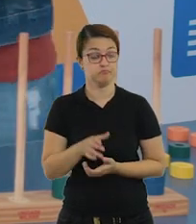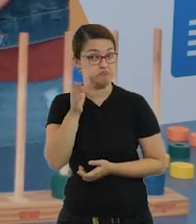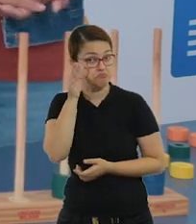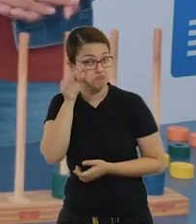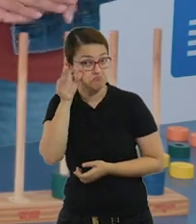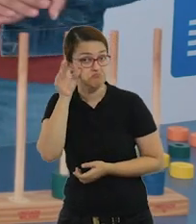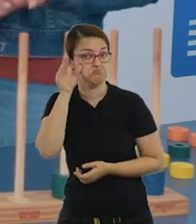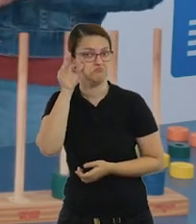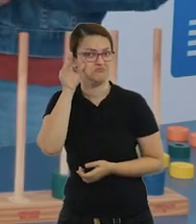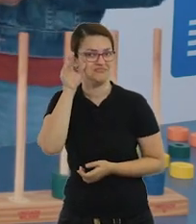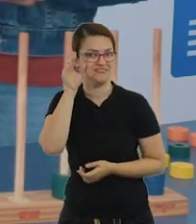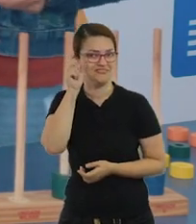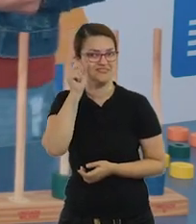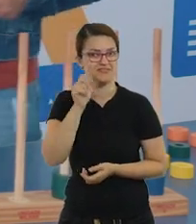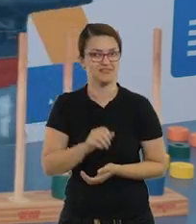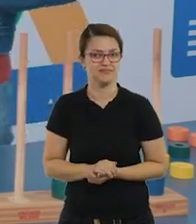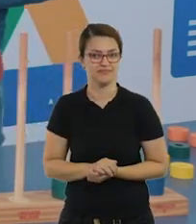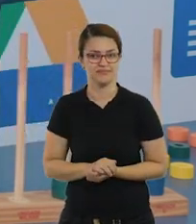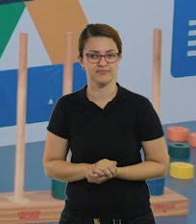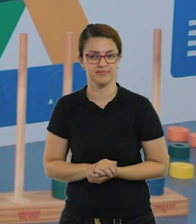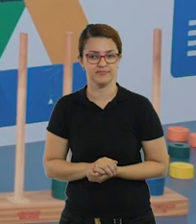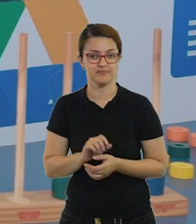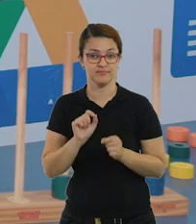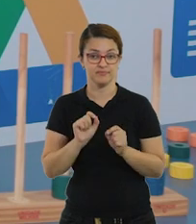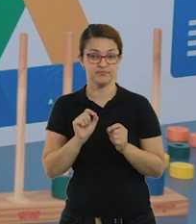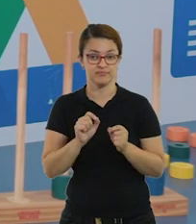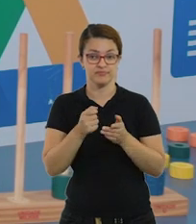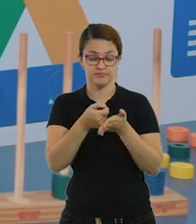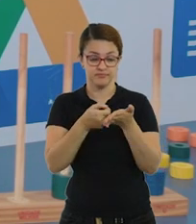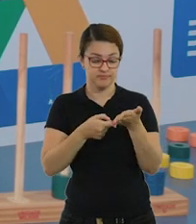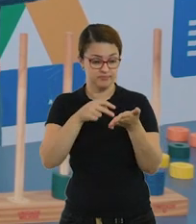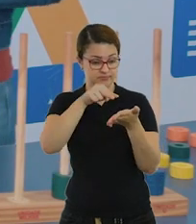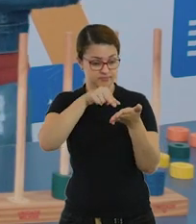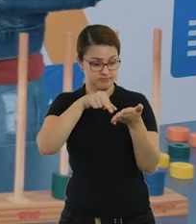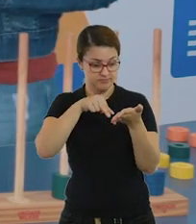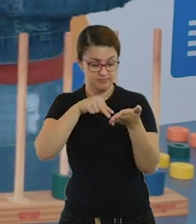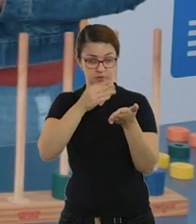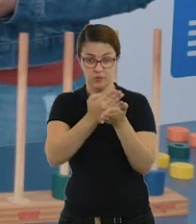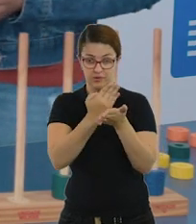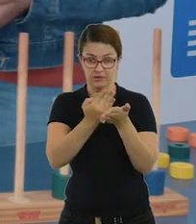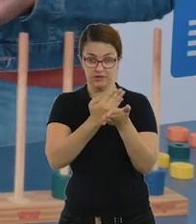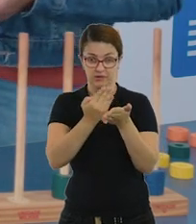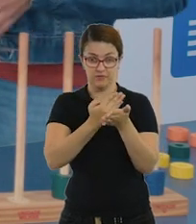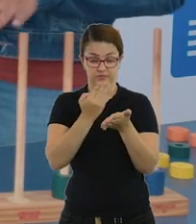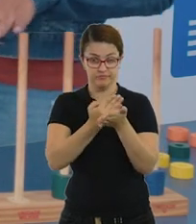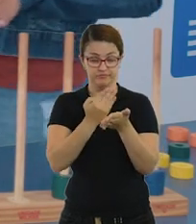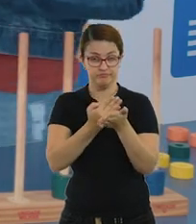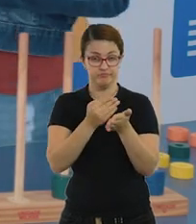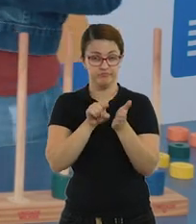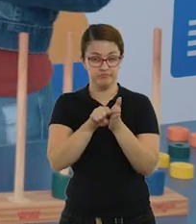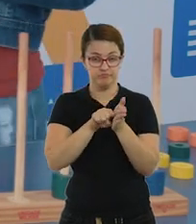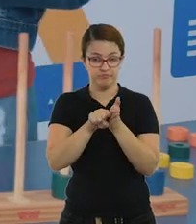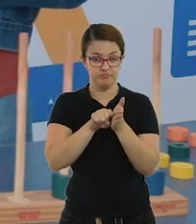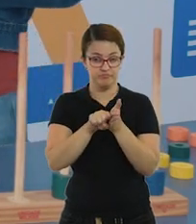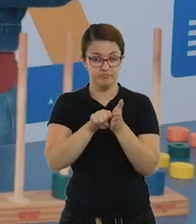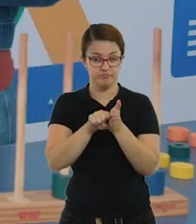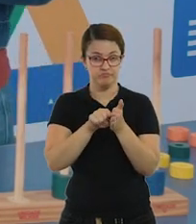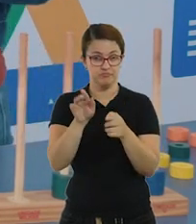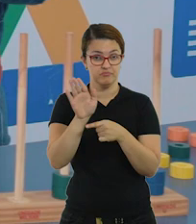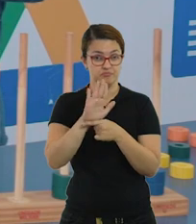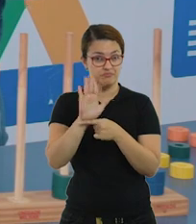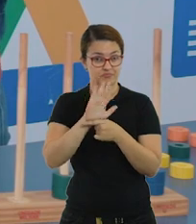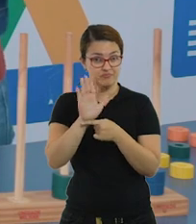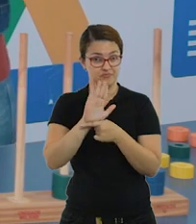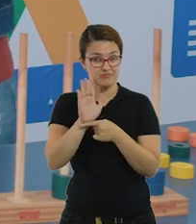olha que interessante. Eu fui olhar o blog da escritora Rosiana Munhai e encontrei, né, este vídeo, que